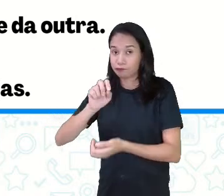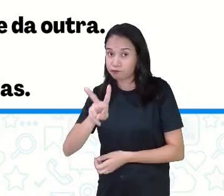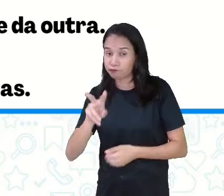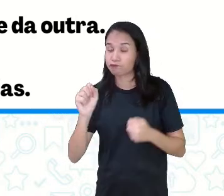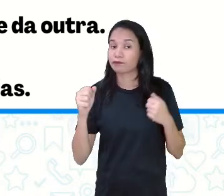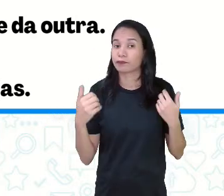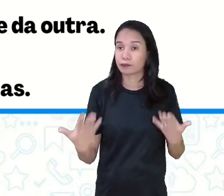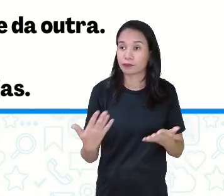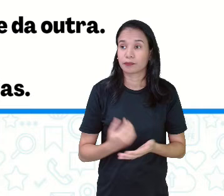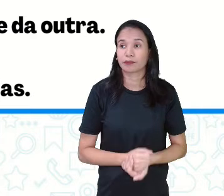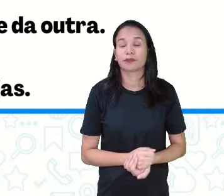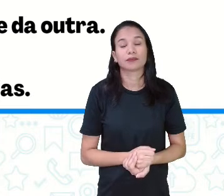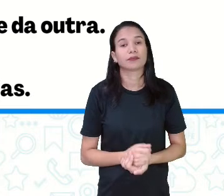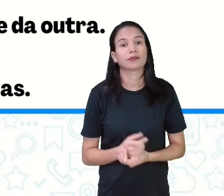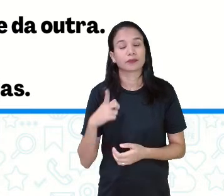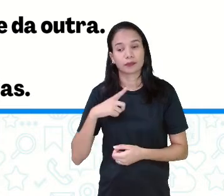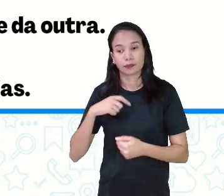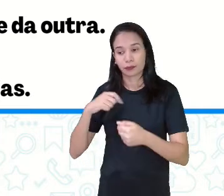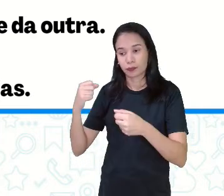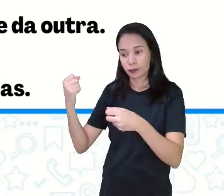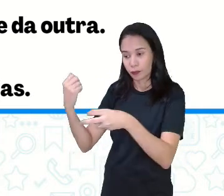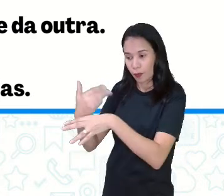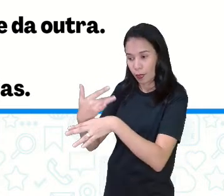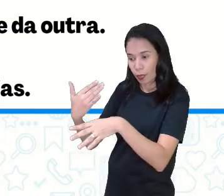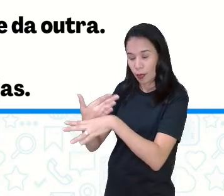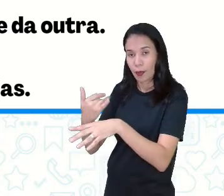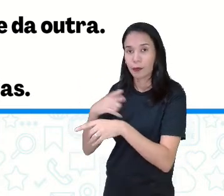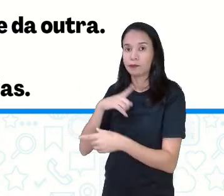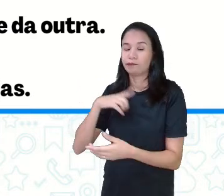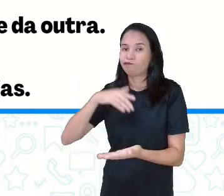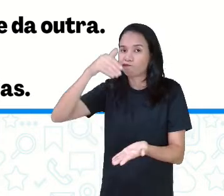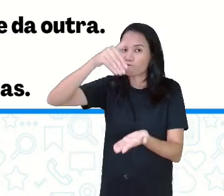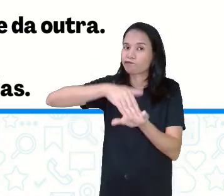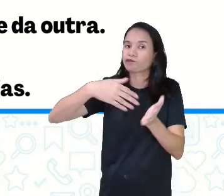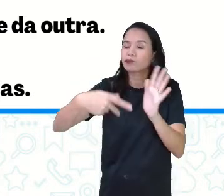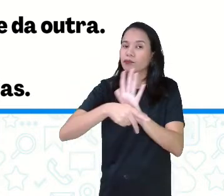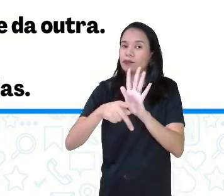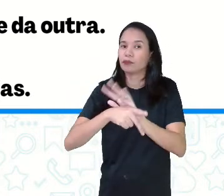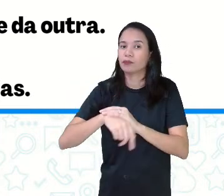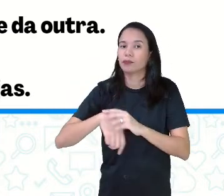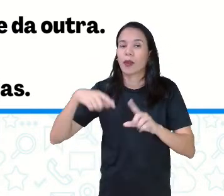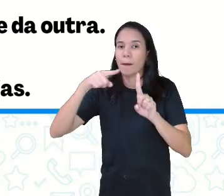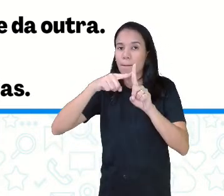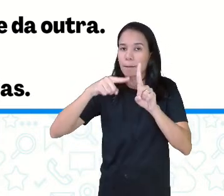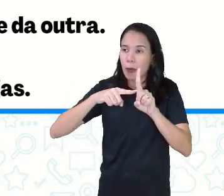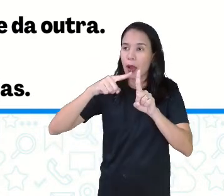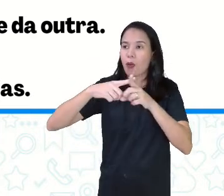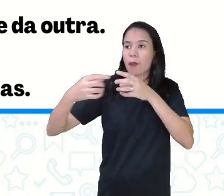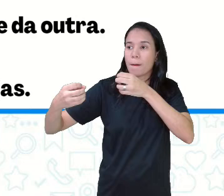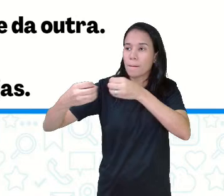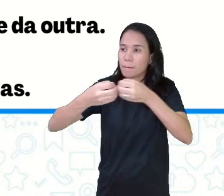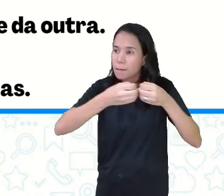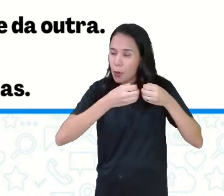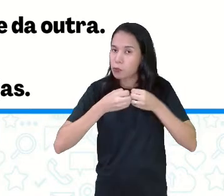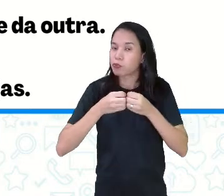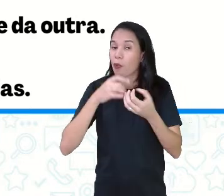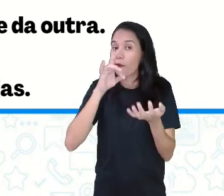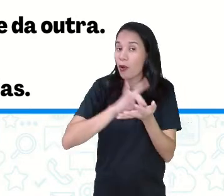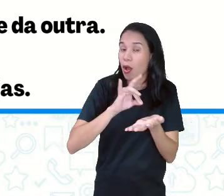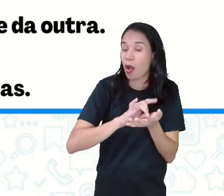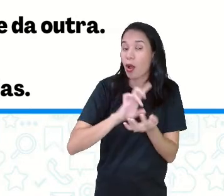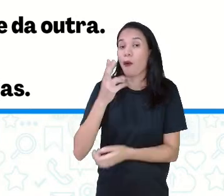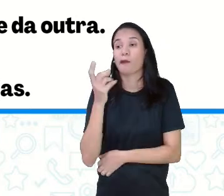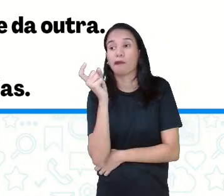F? Na zona urbana é formada pelo centro da cidade e os bairros periféricos, não é isso? Verdadeiro